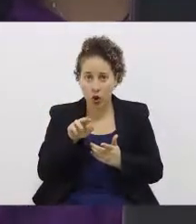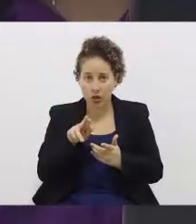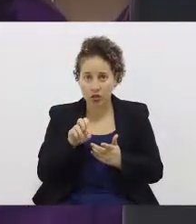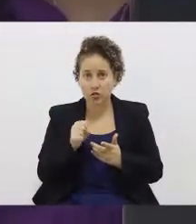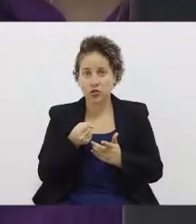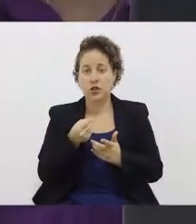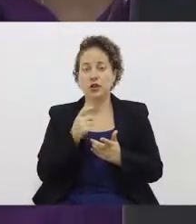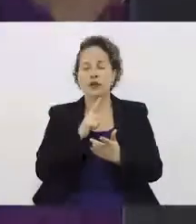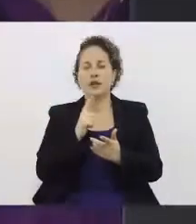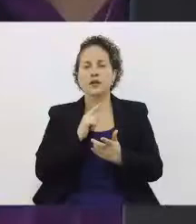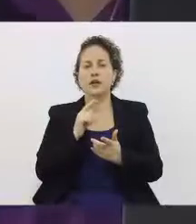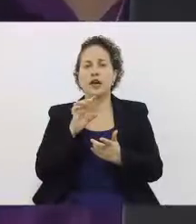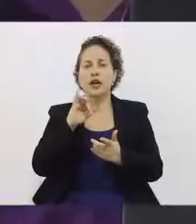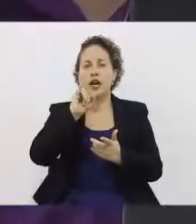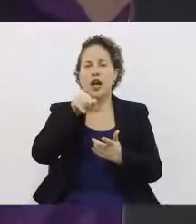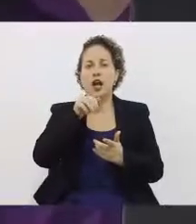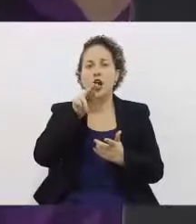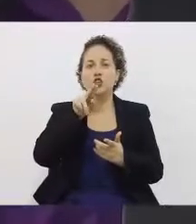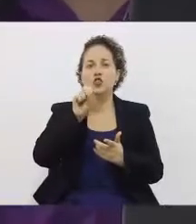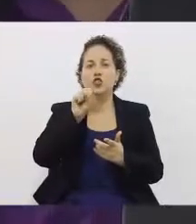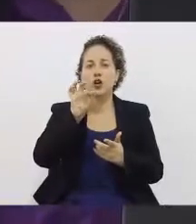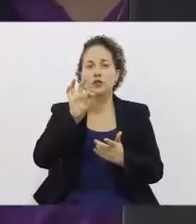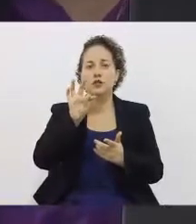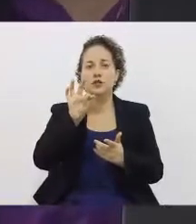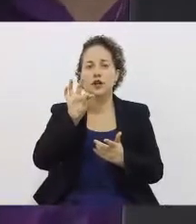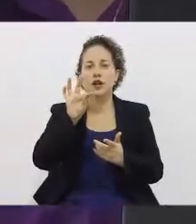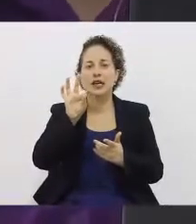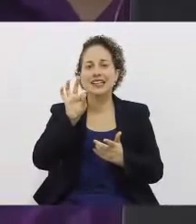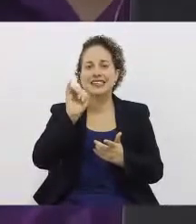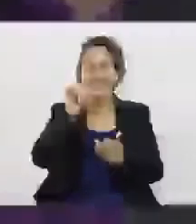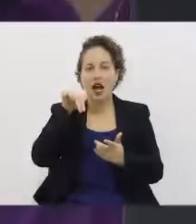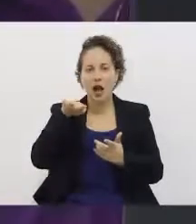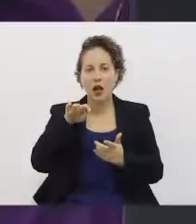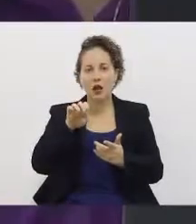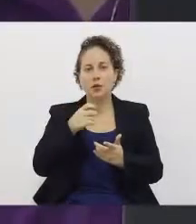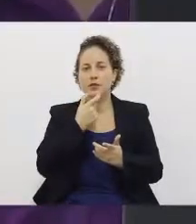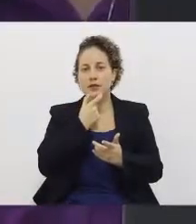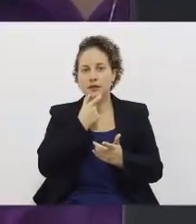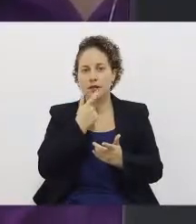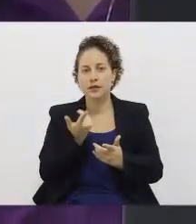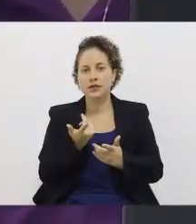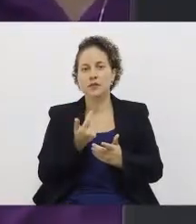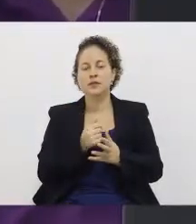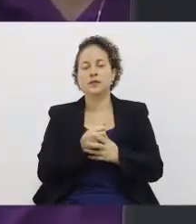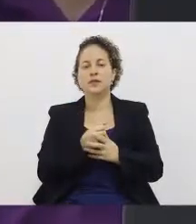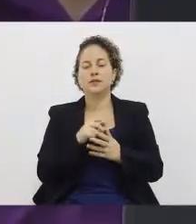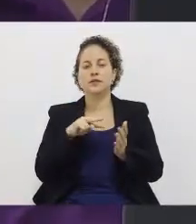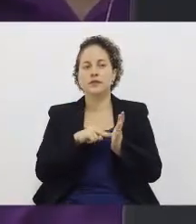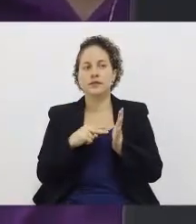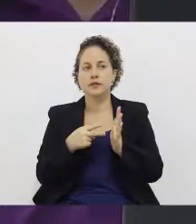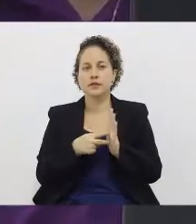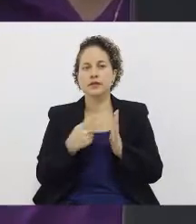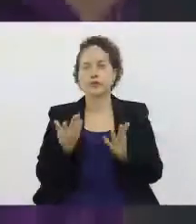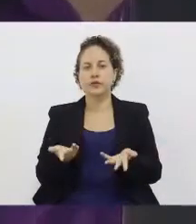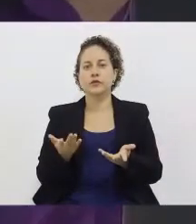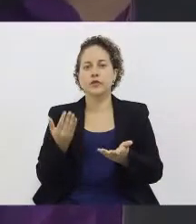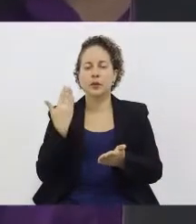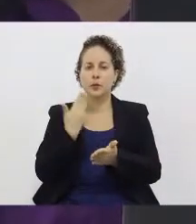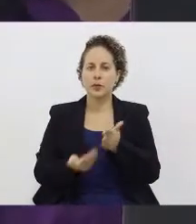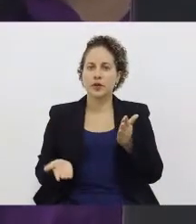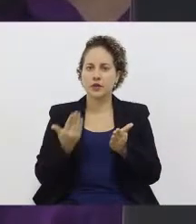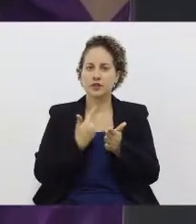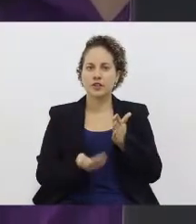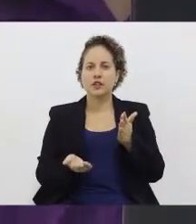diferença na operação just-in-time é a acurácia dos estoques. A acurácia dos estoques muitas vezes é perdida por haver